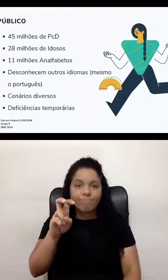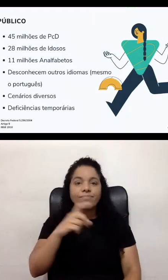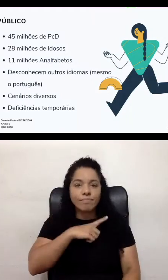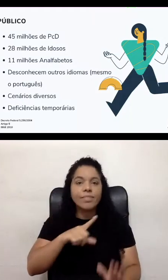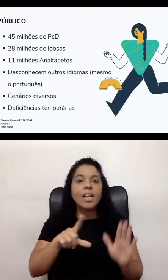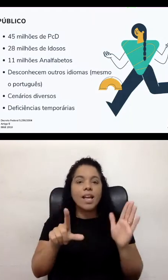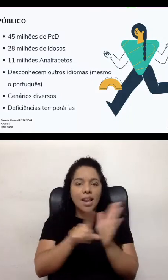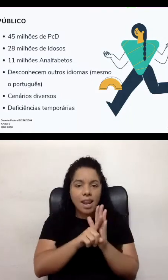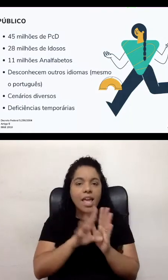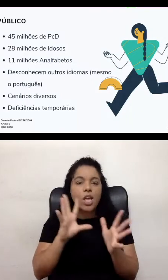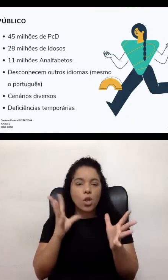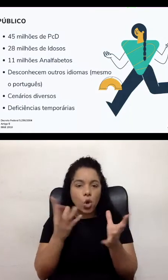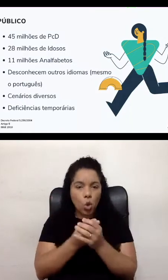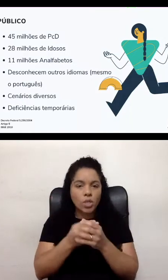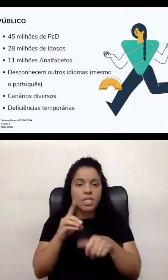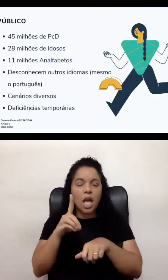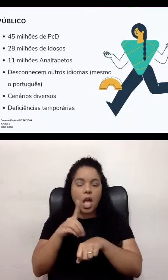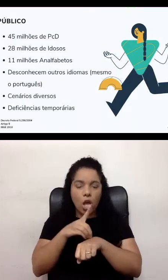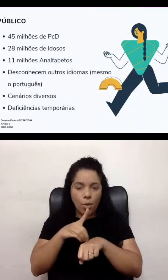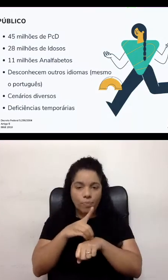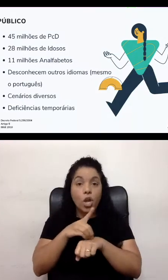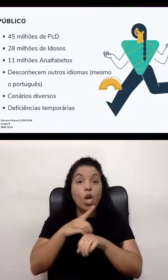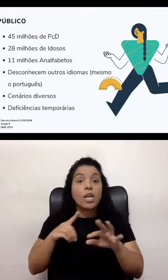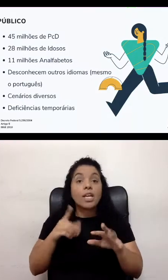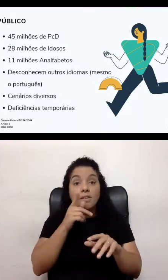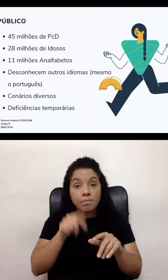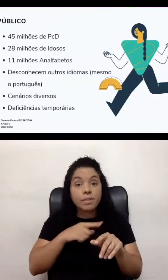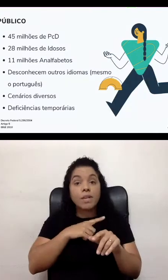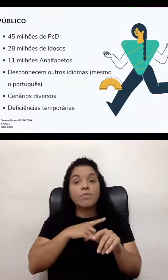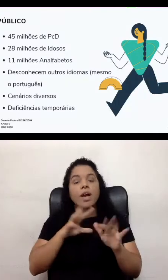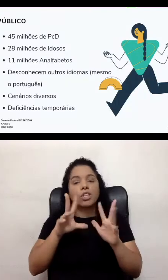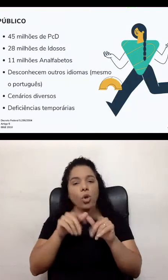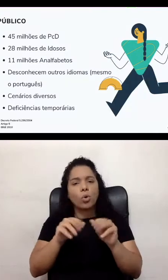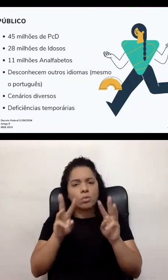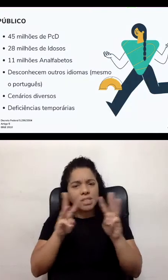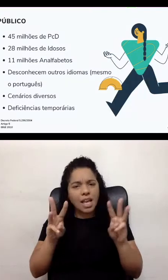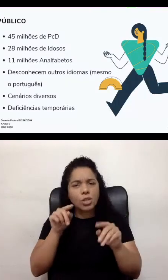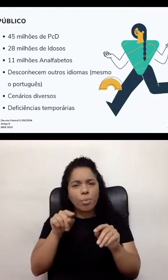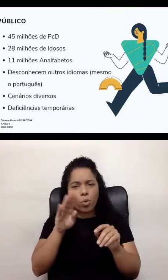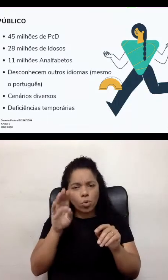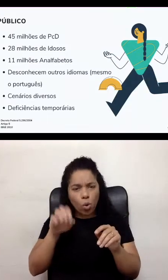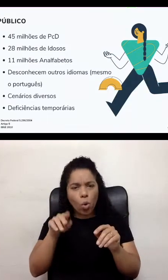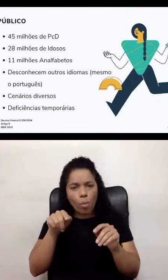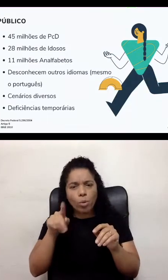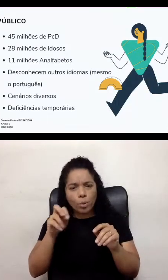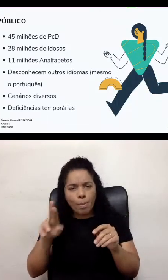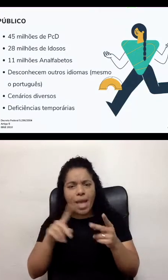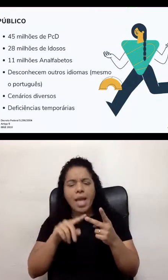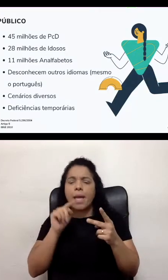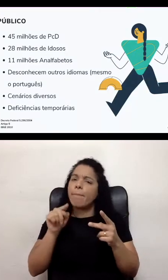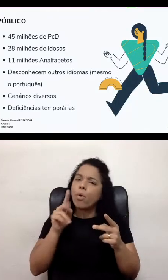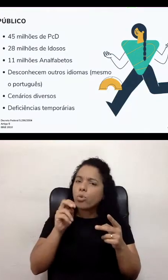que fala que todo site brasileiro, tendo .com.br, tendo só.br,